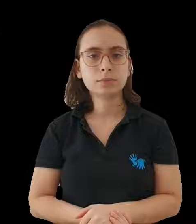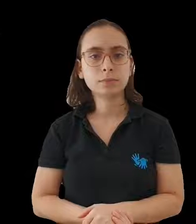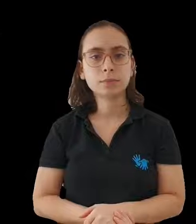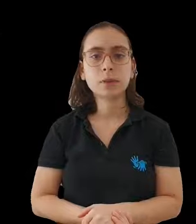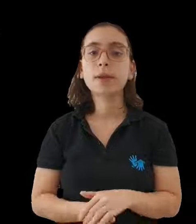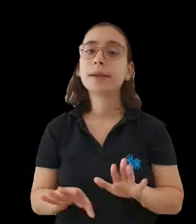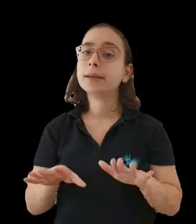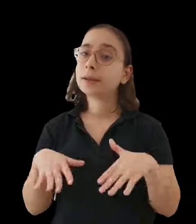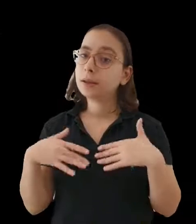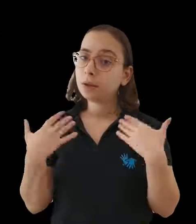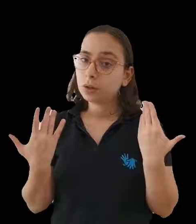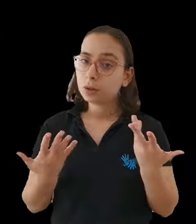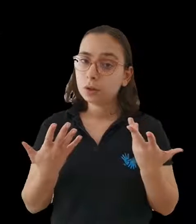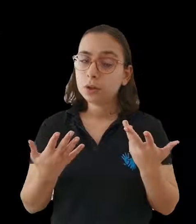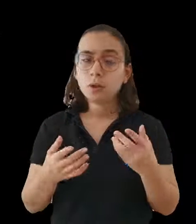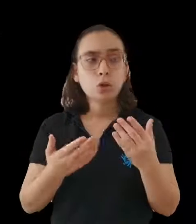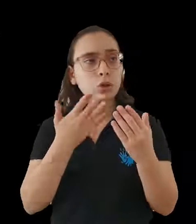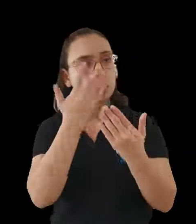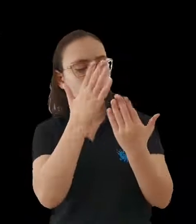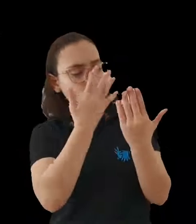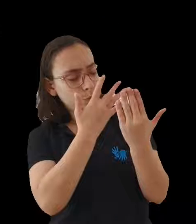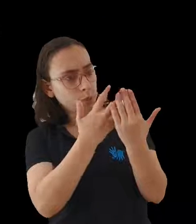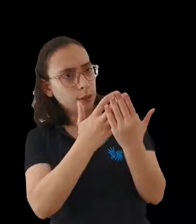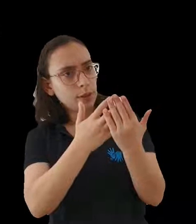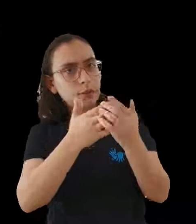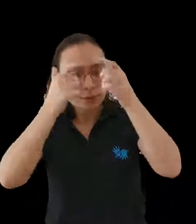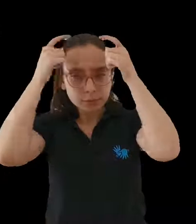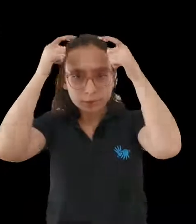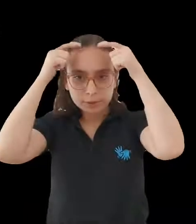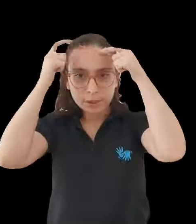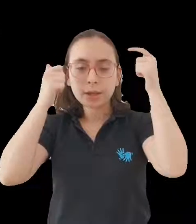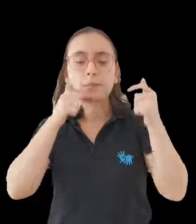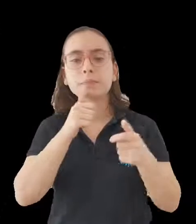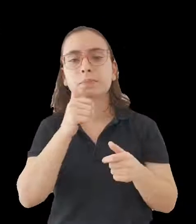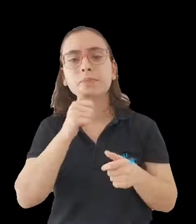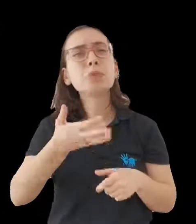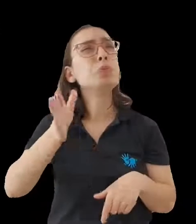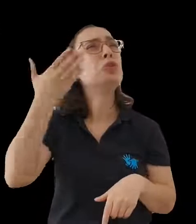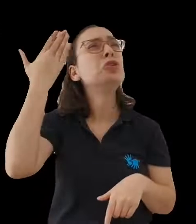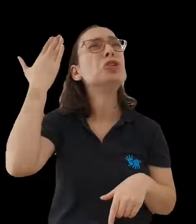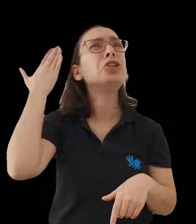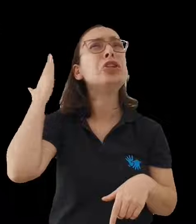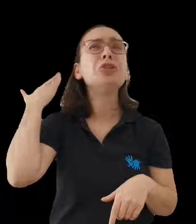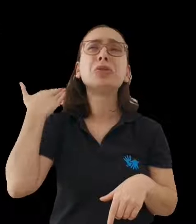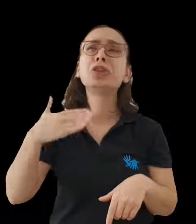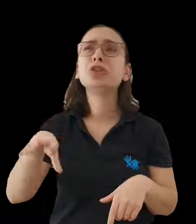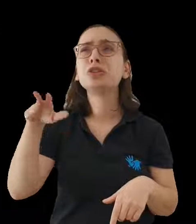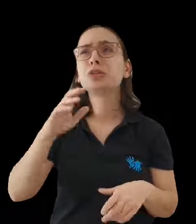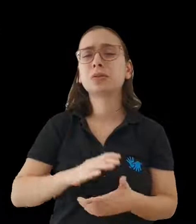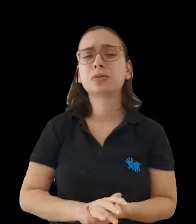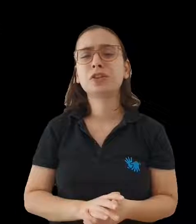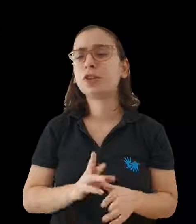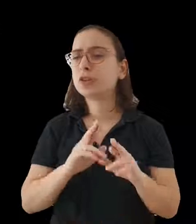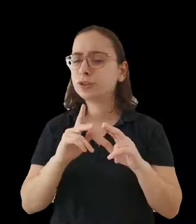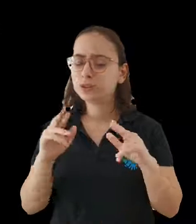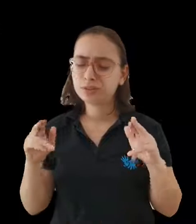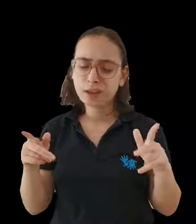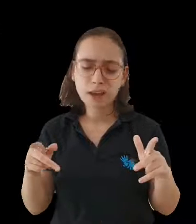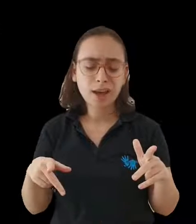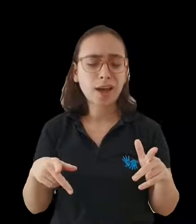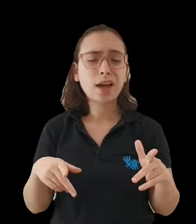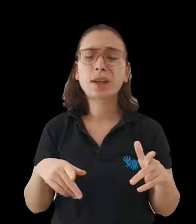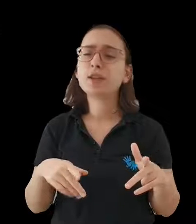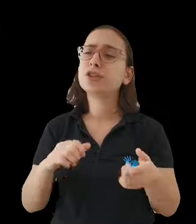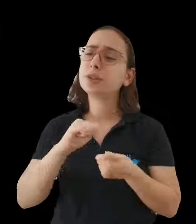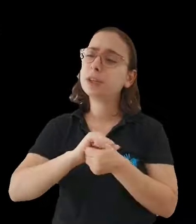Então, O Espelho da Princesa é um conto também muito antigo. Tem várias adaptações